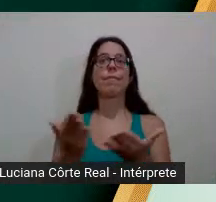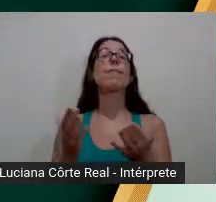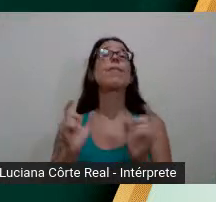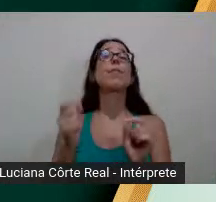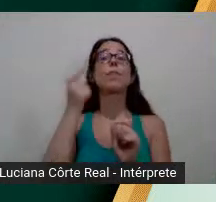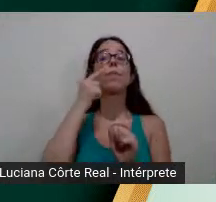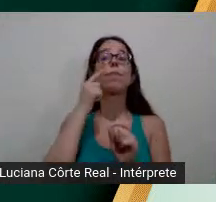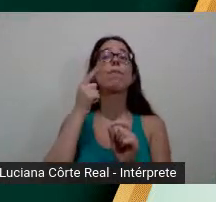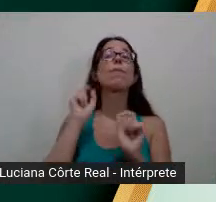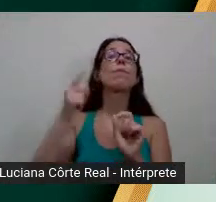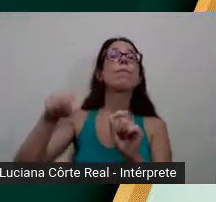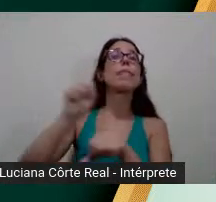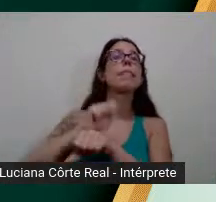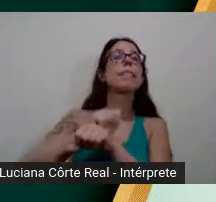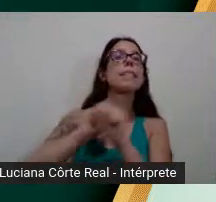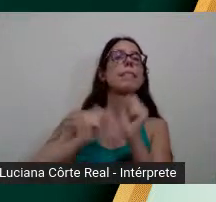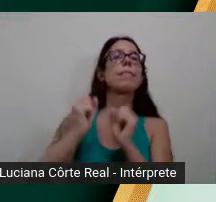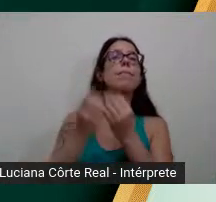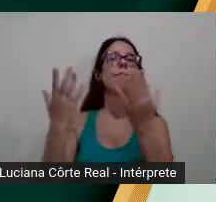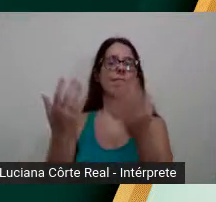aguardada comemoração.